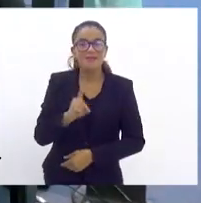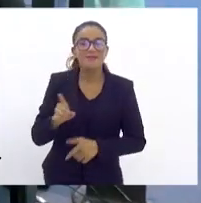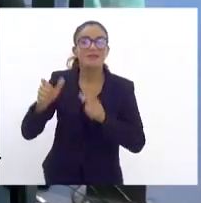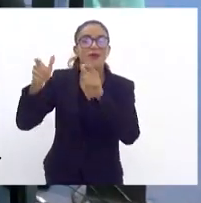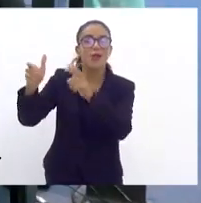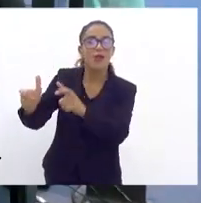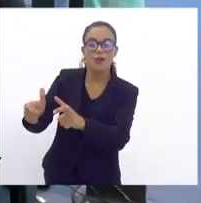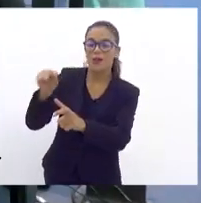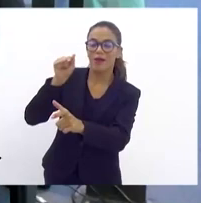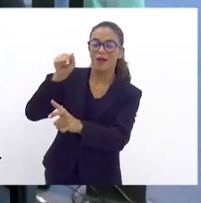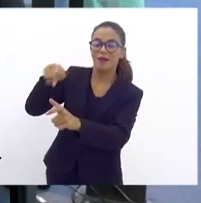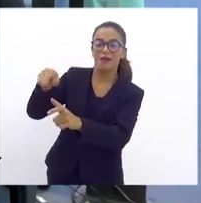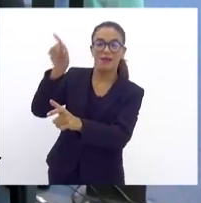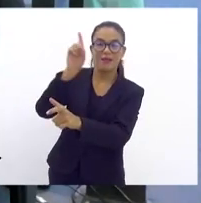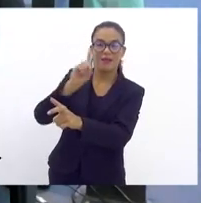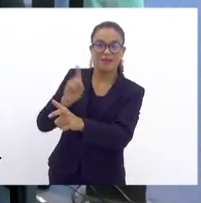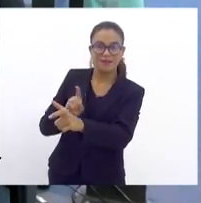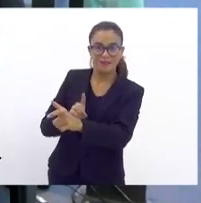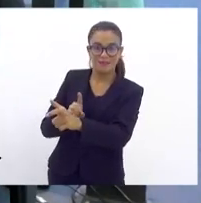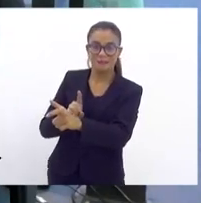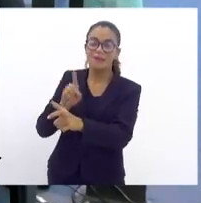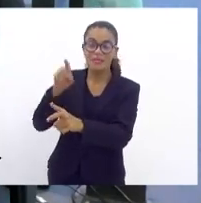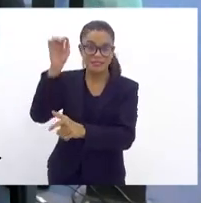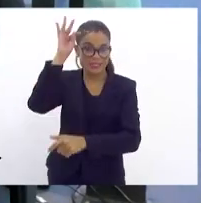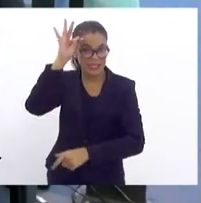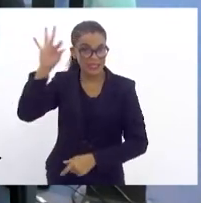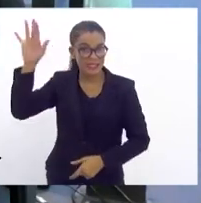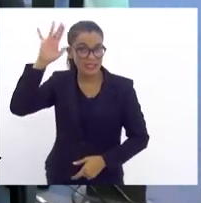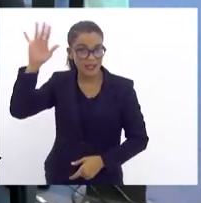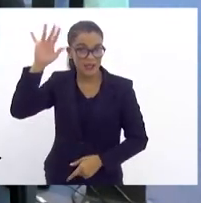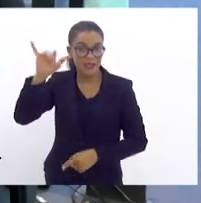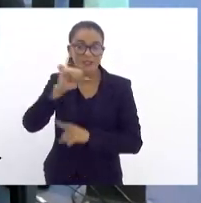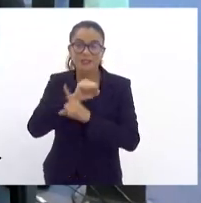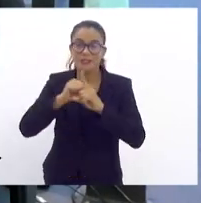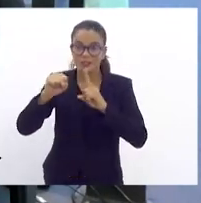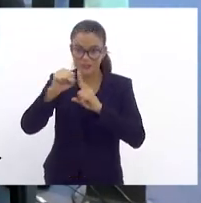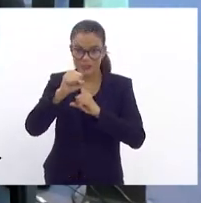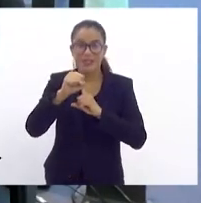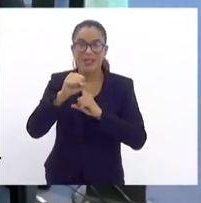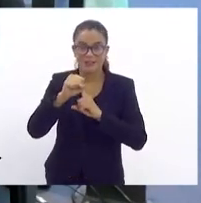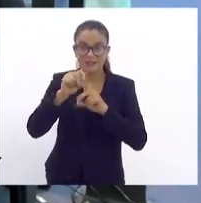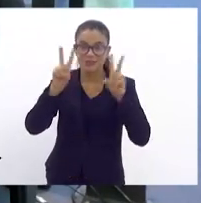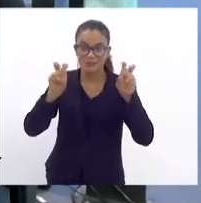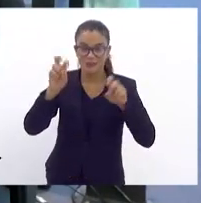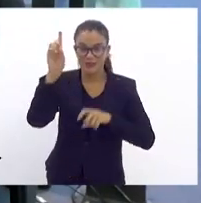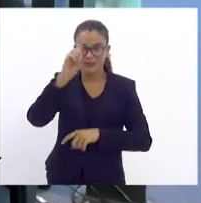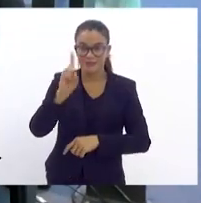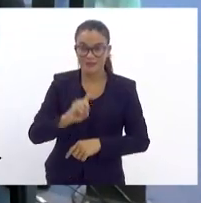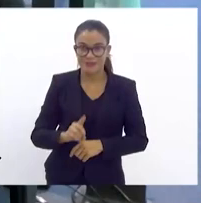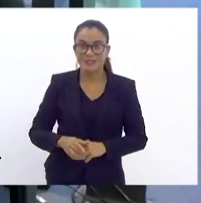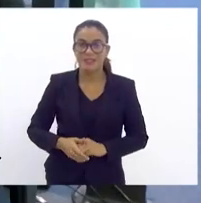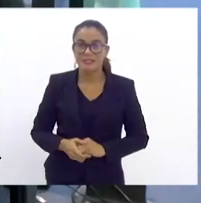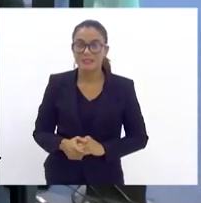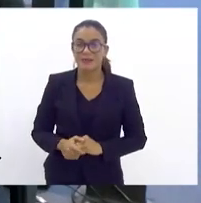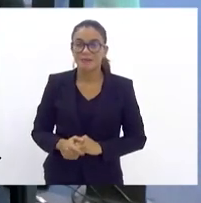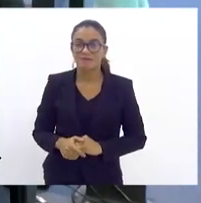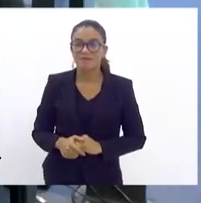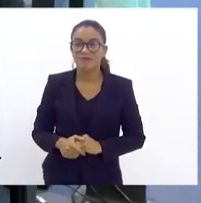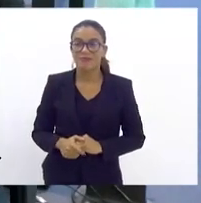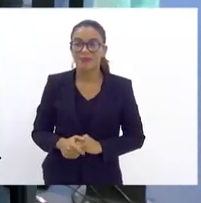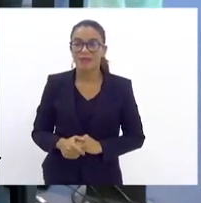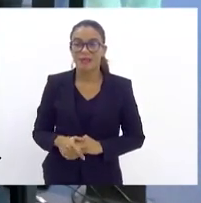sim porque essa é a teoria social da deficiência sim eu achei